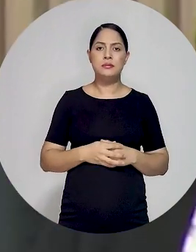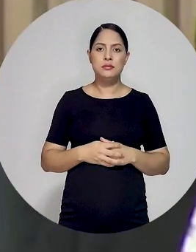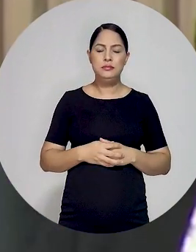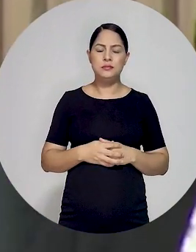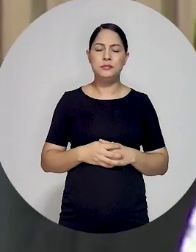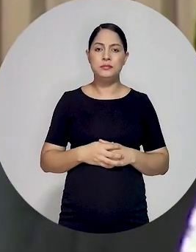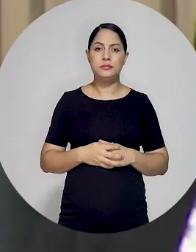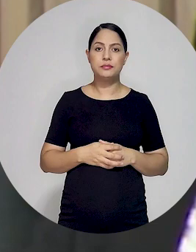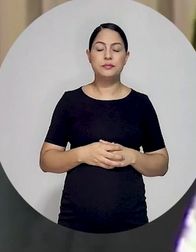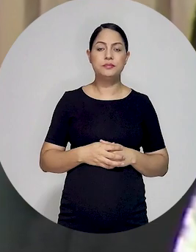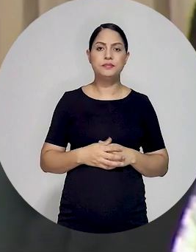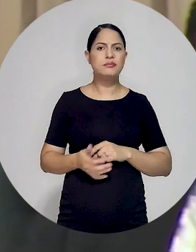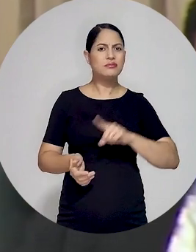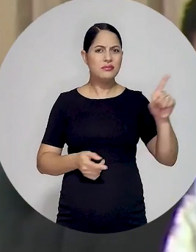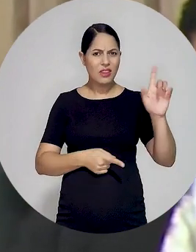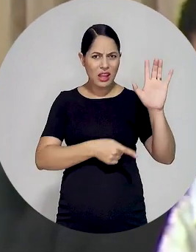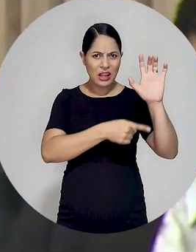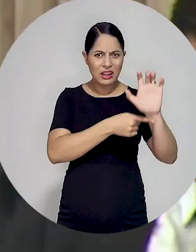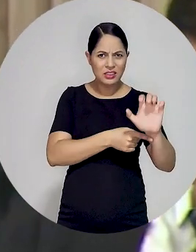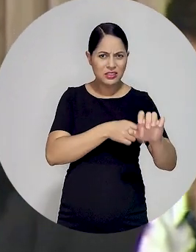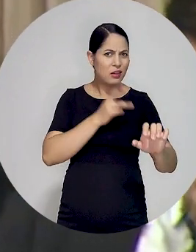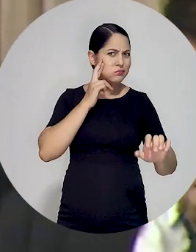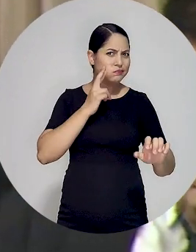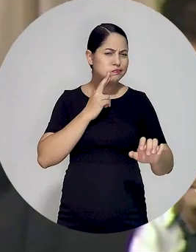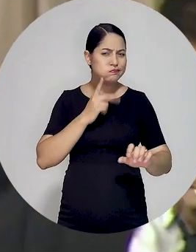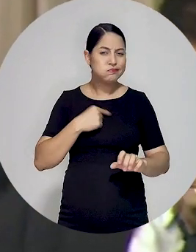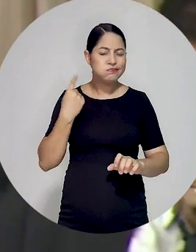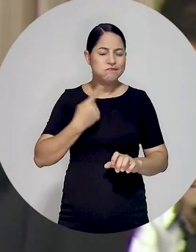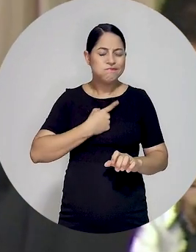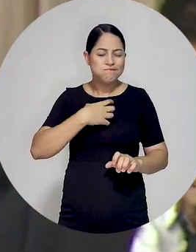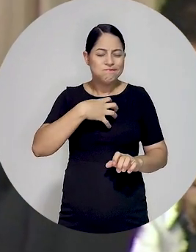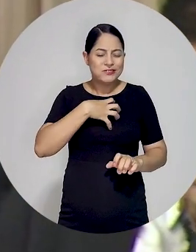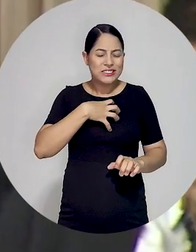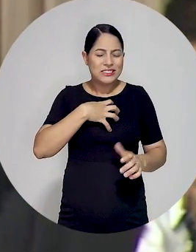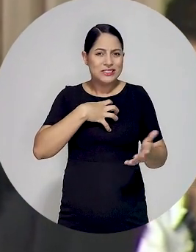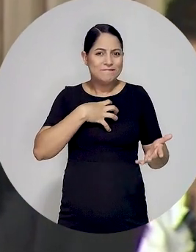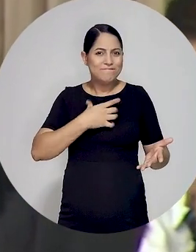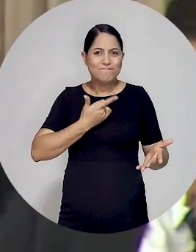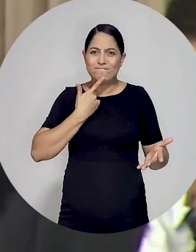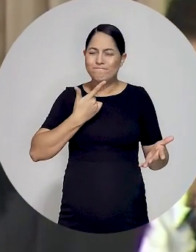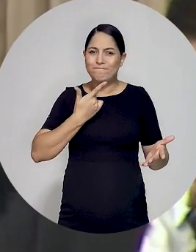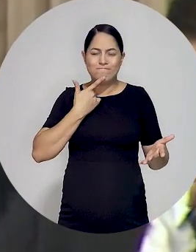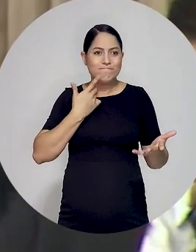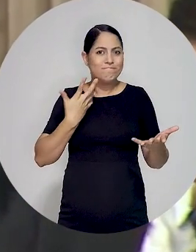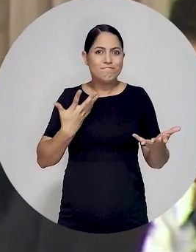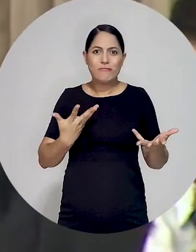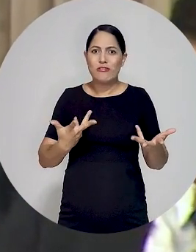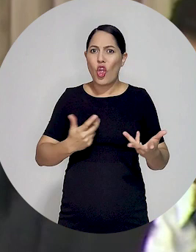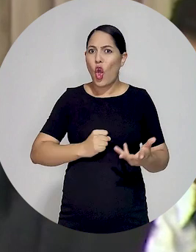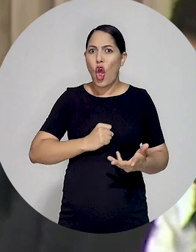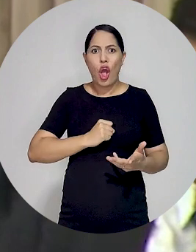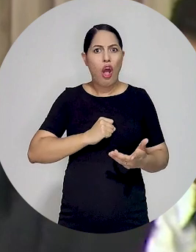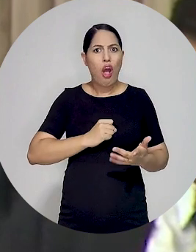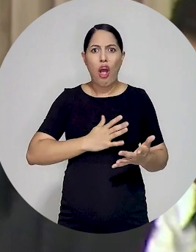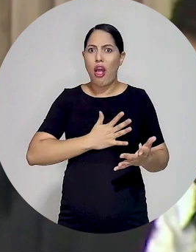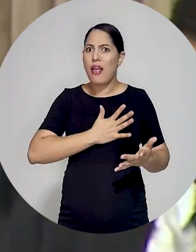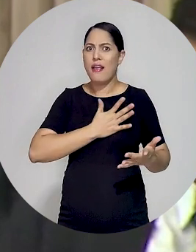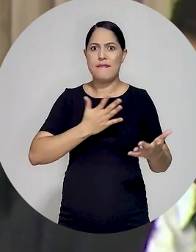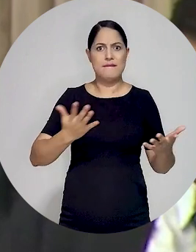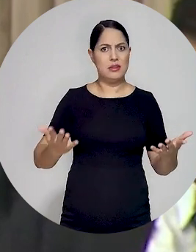Federal. Lá em Rondônia, nós vivemos um cenário aterrador. Lá nós temos um